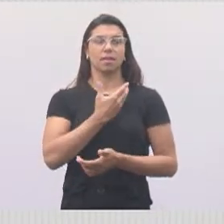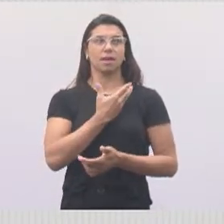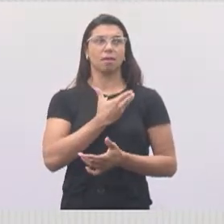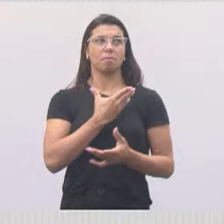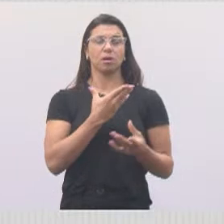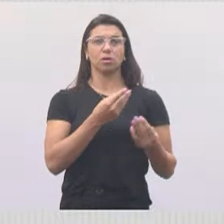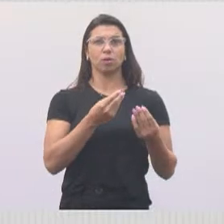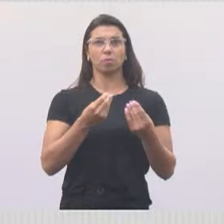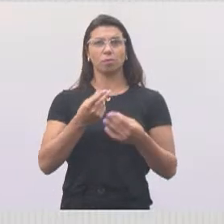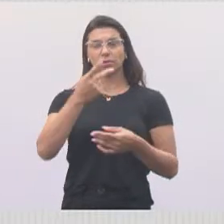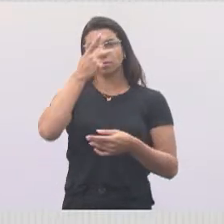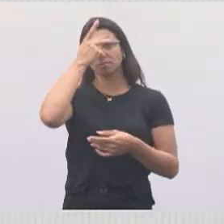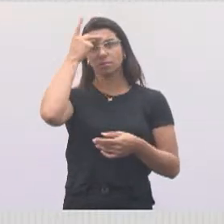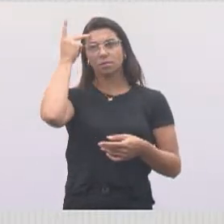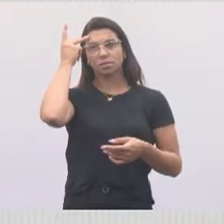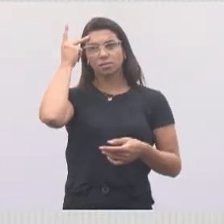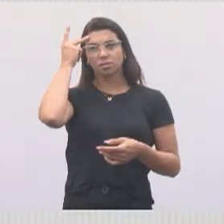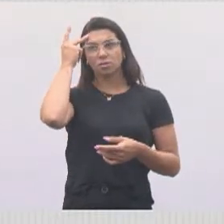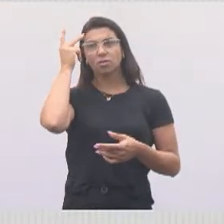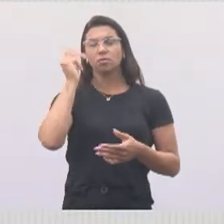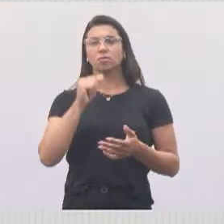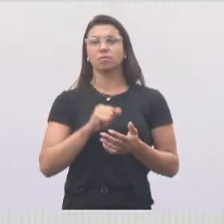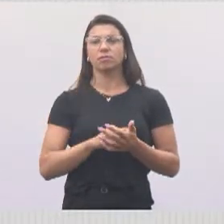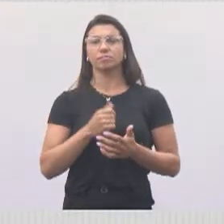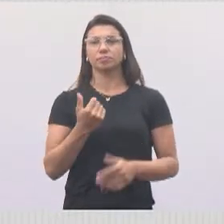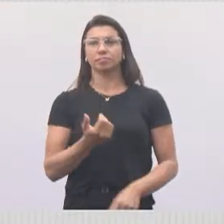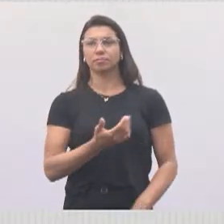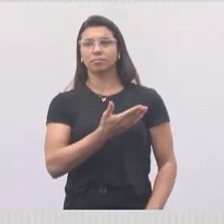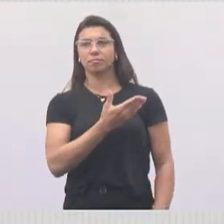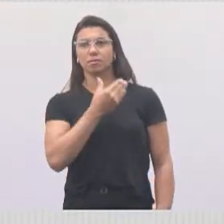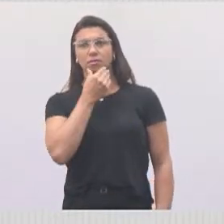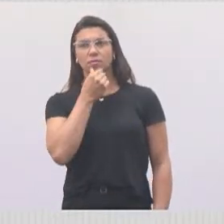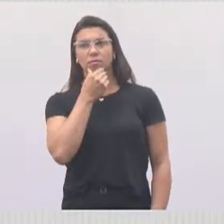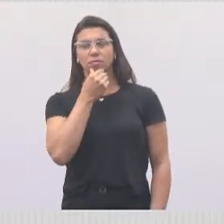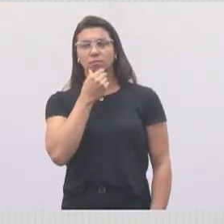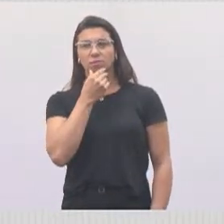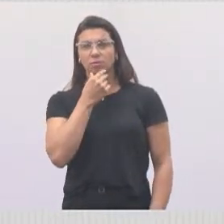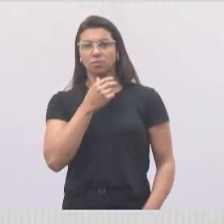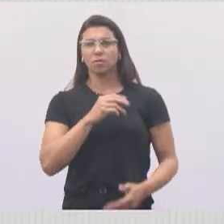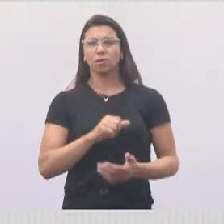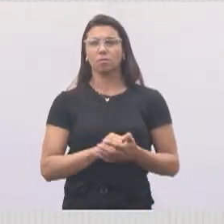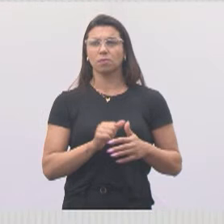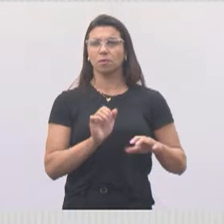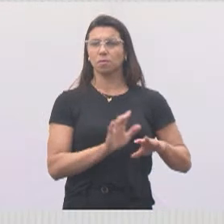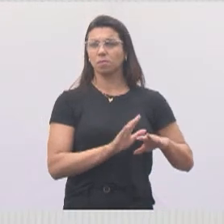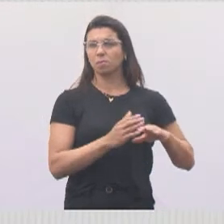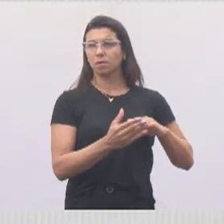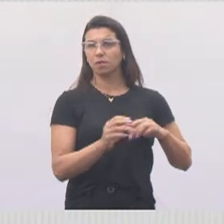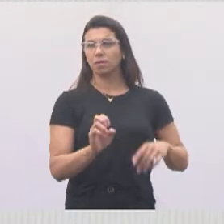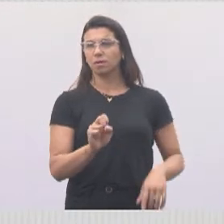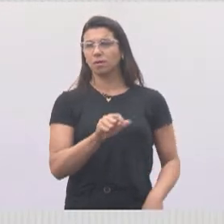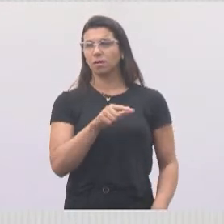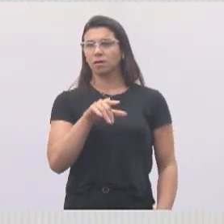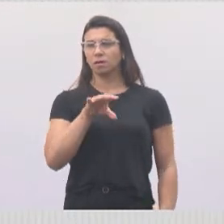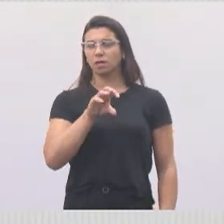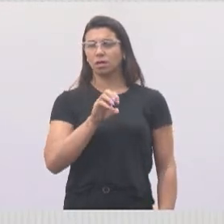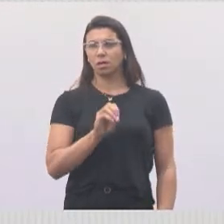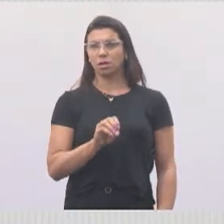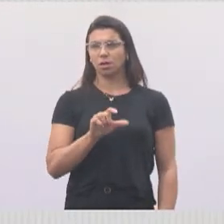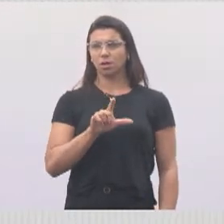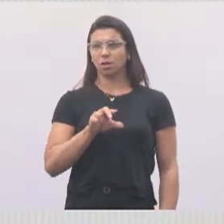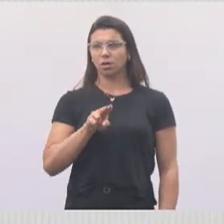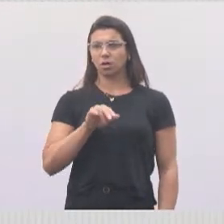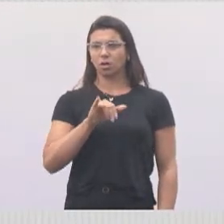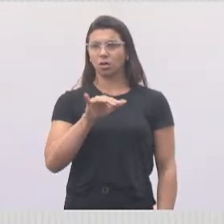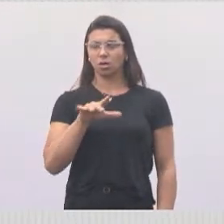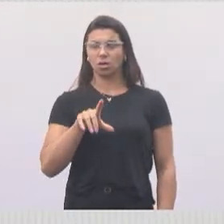muitos aqui, Luizinho é um músico, né? Um músico nosso, bem conceituado de nossa cidade. É amigo